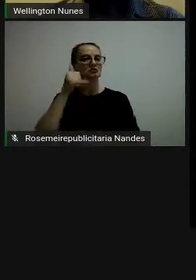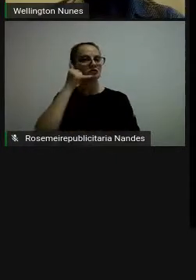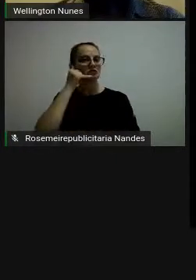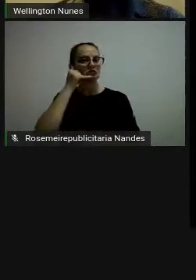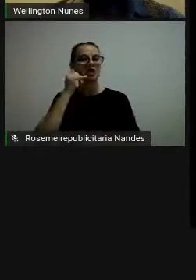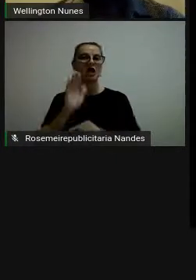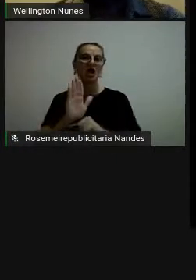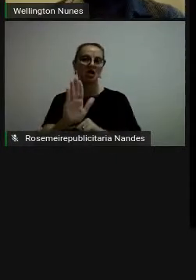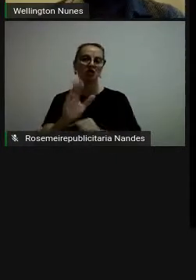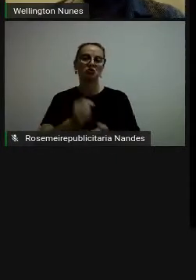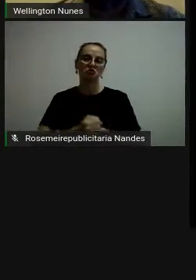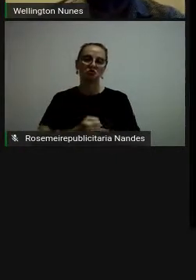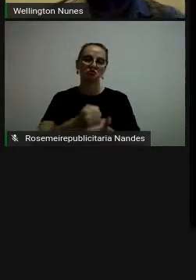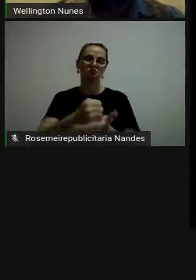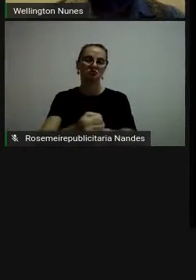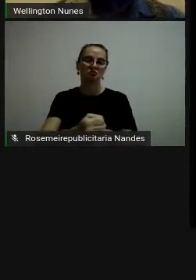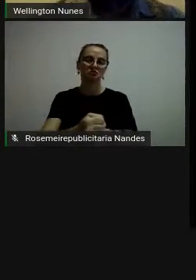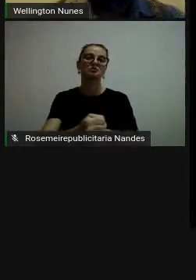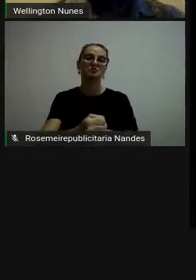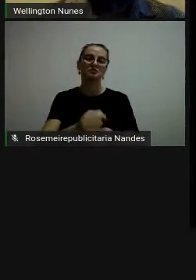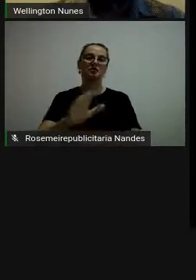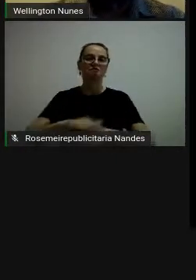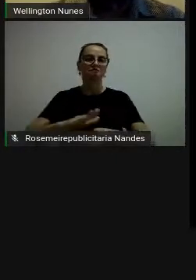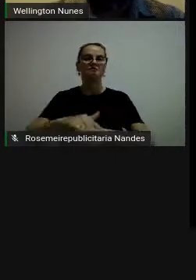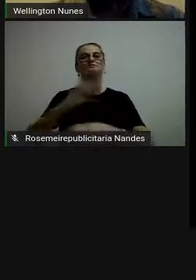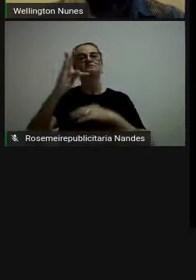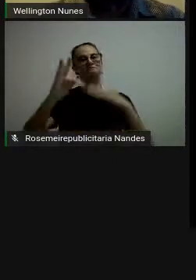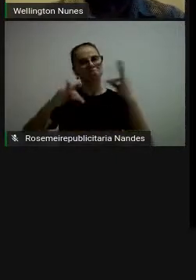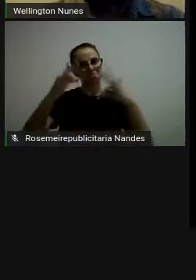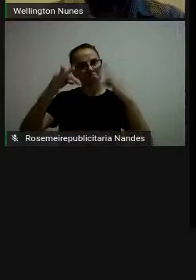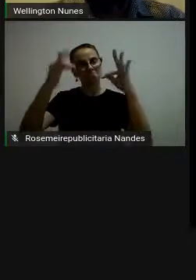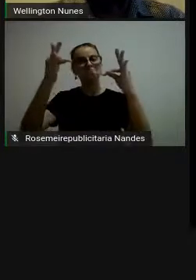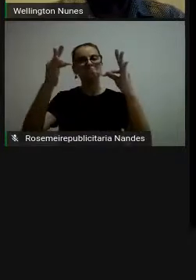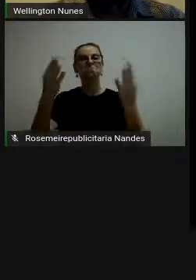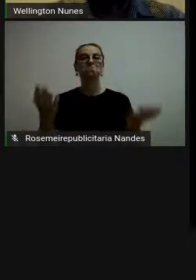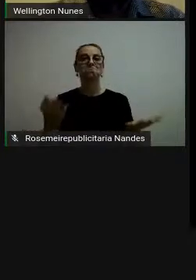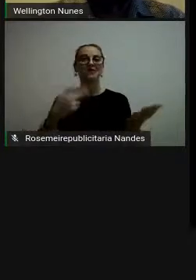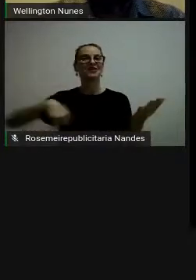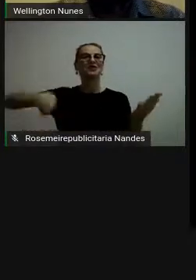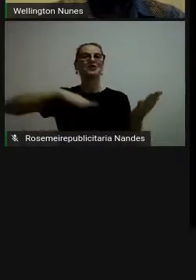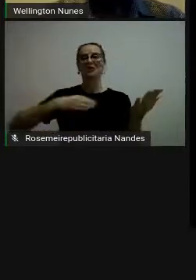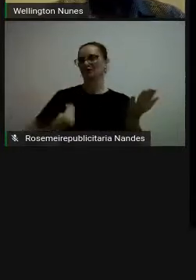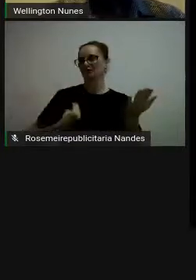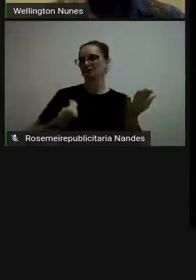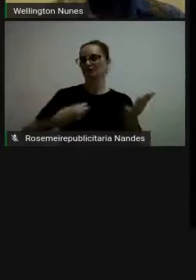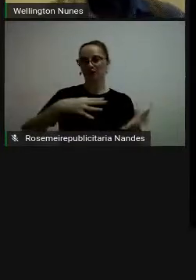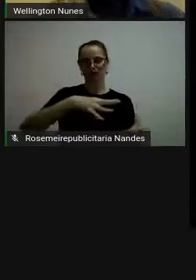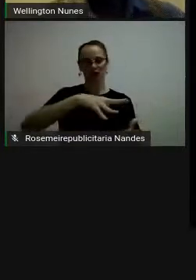tecnologia. Ou seja, nós vivemos aí no mundo conectado.